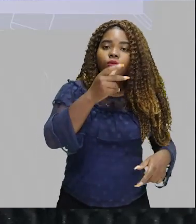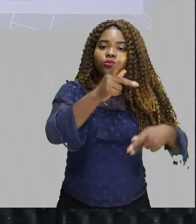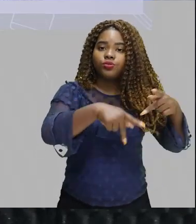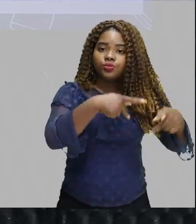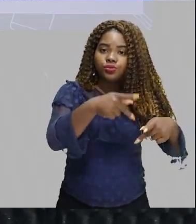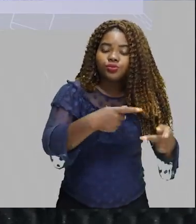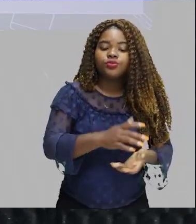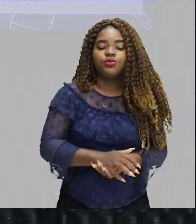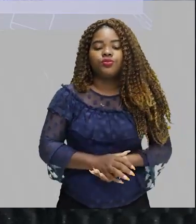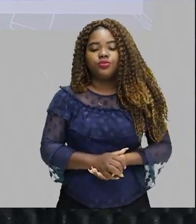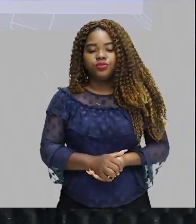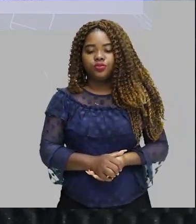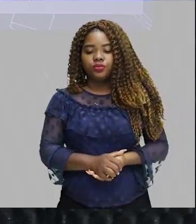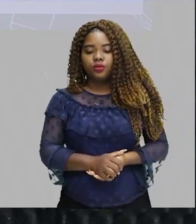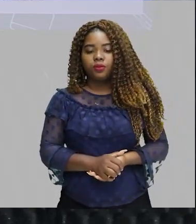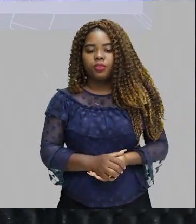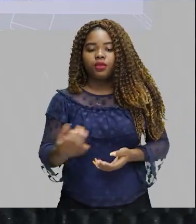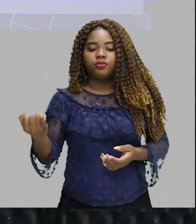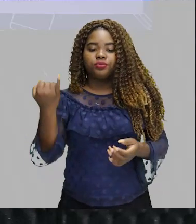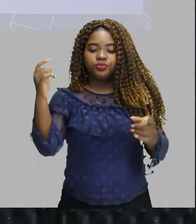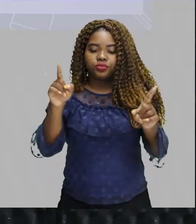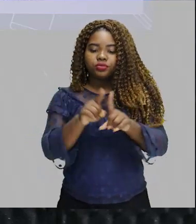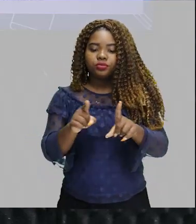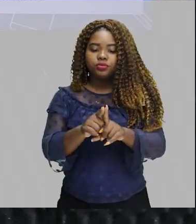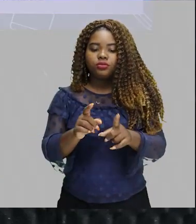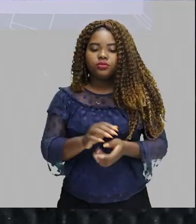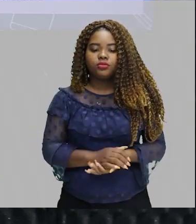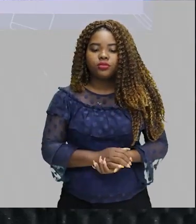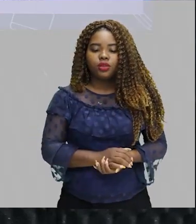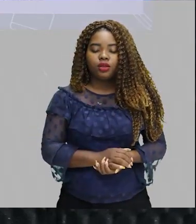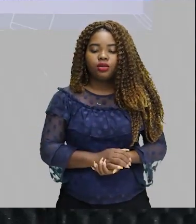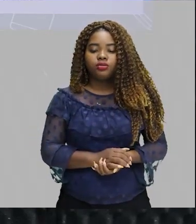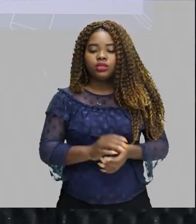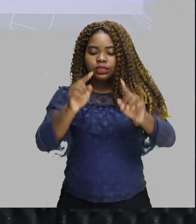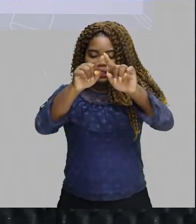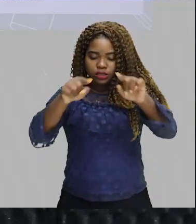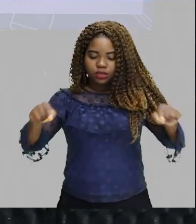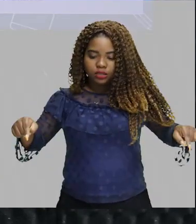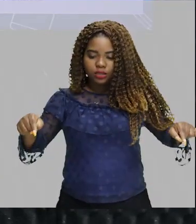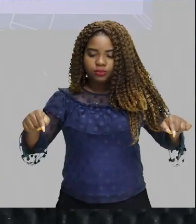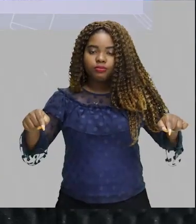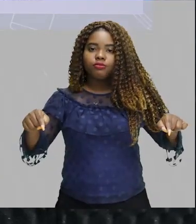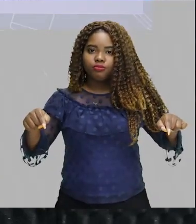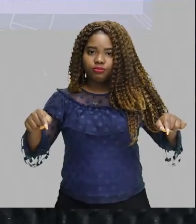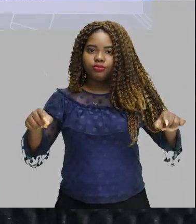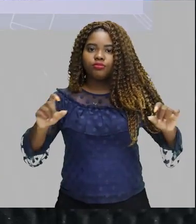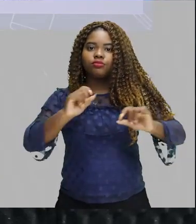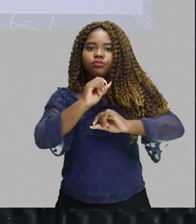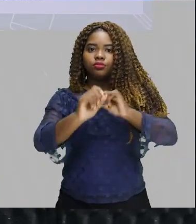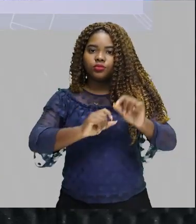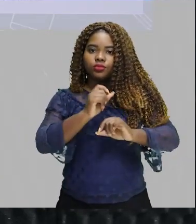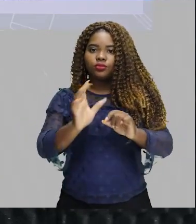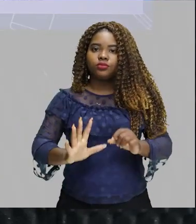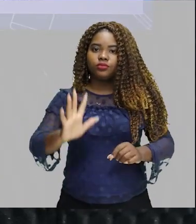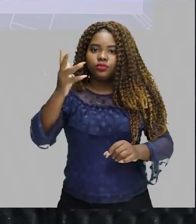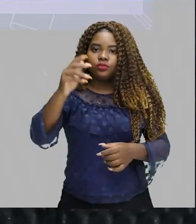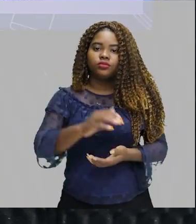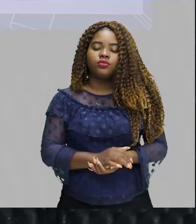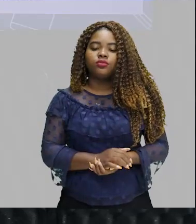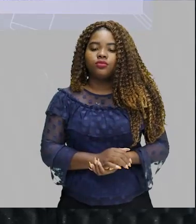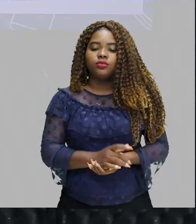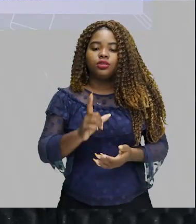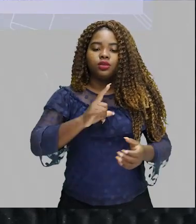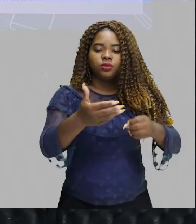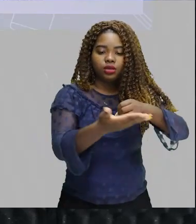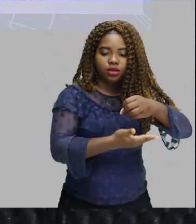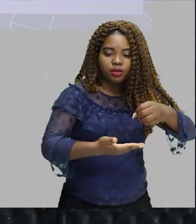pessoas, tá? Uma coisa interessante que a pirâmide etária, ela vai ser definida em 3 faixas, tá? A